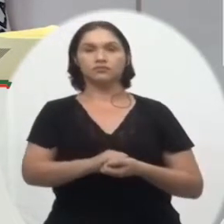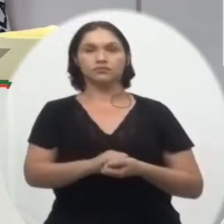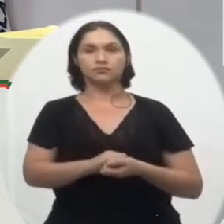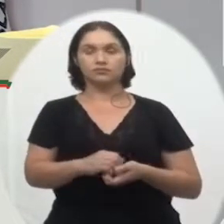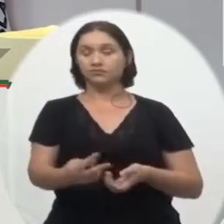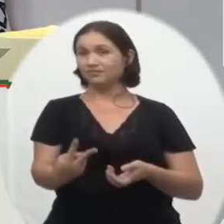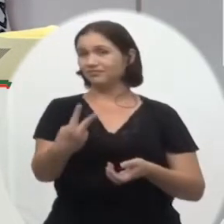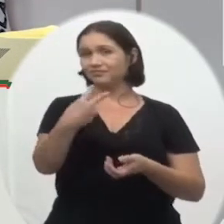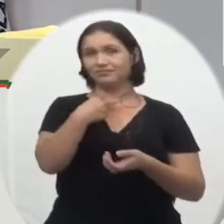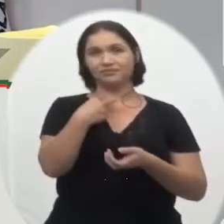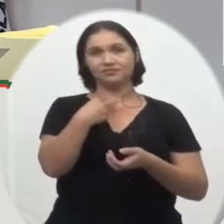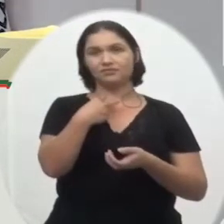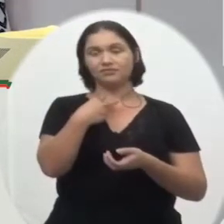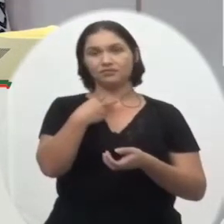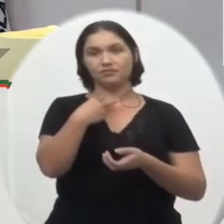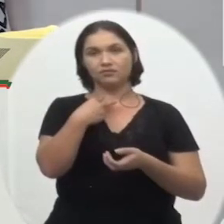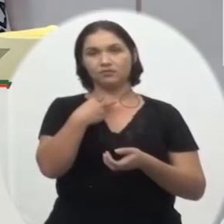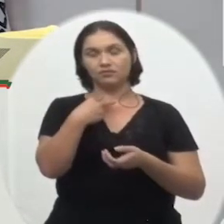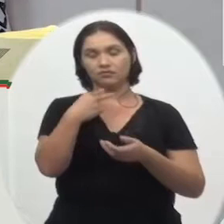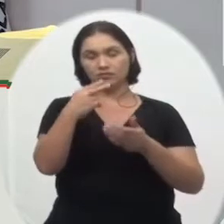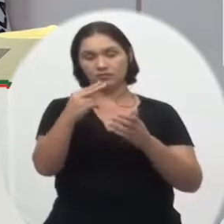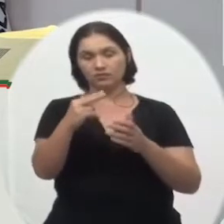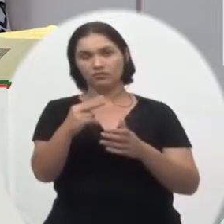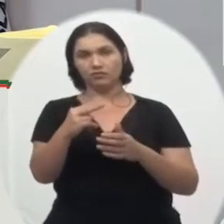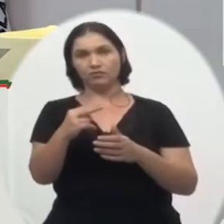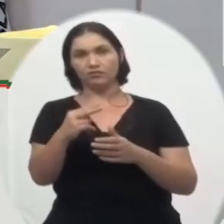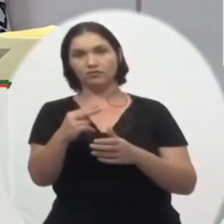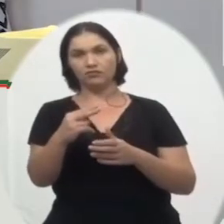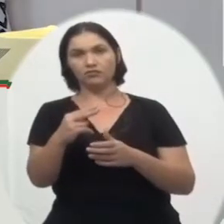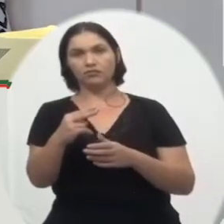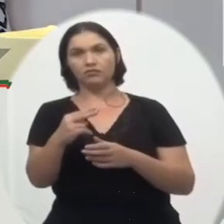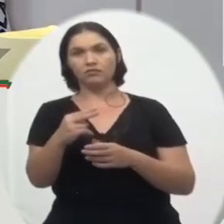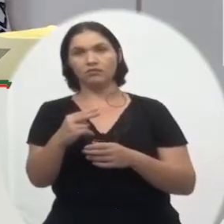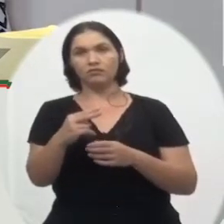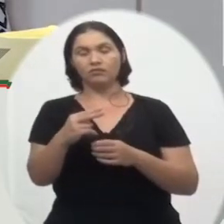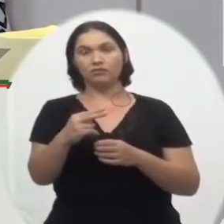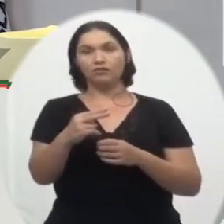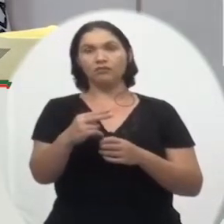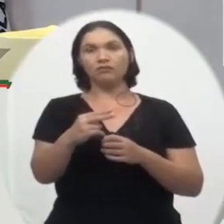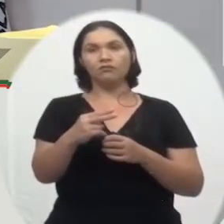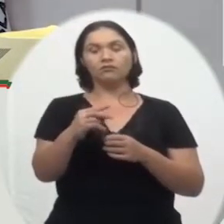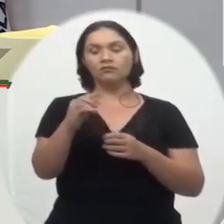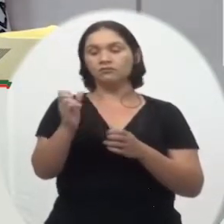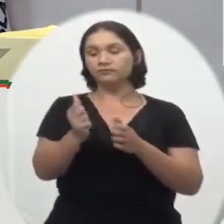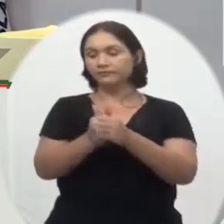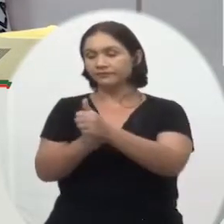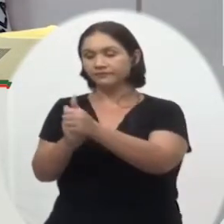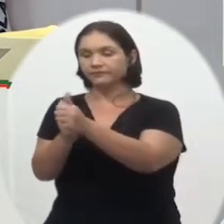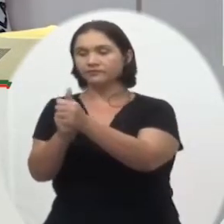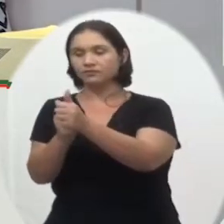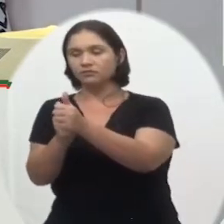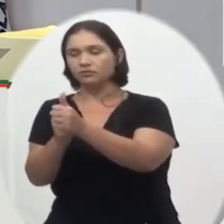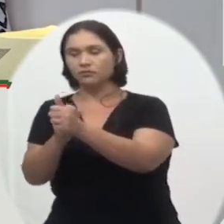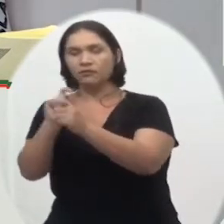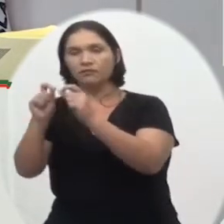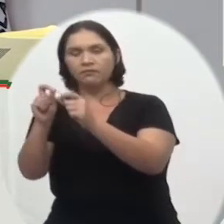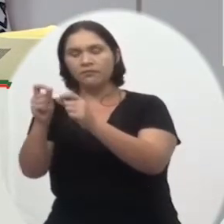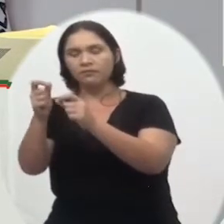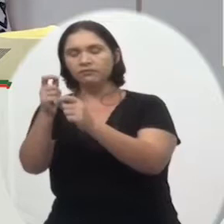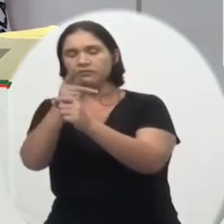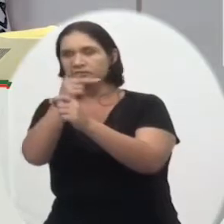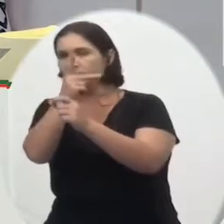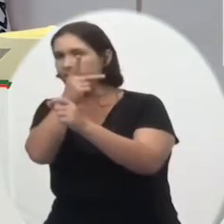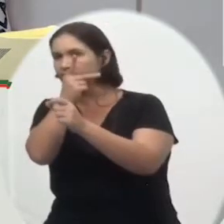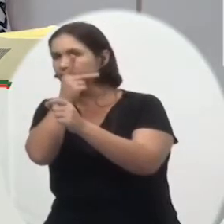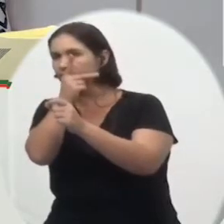Não podemos nos deixar levar. Nós temos que nos levar, sim, pelos eleitores. Por aqueles que contribuem